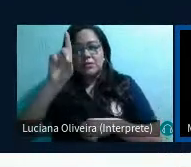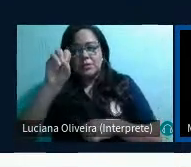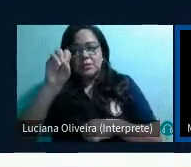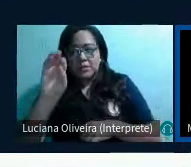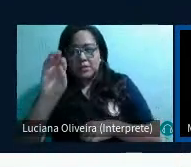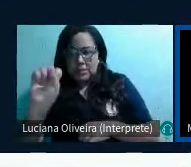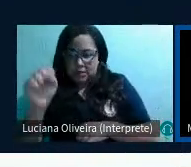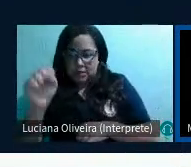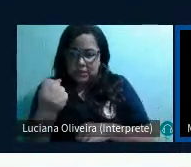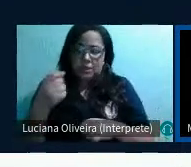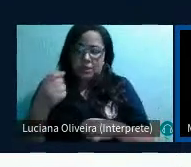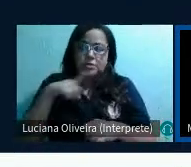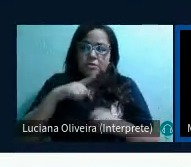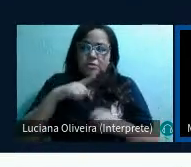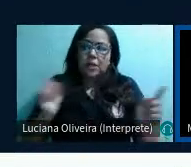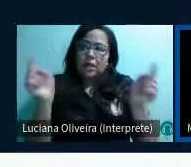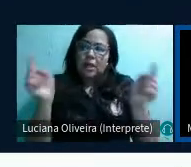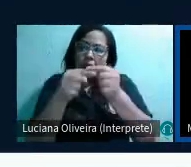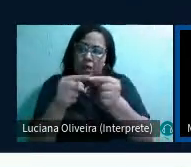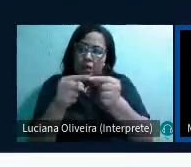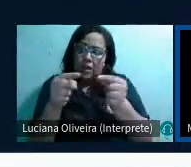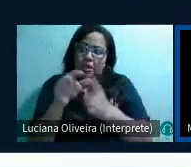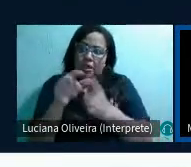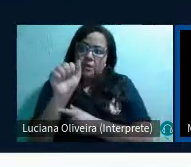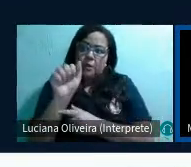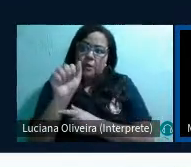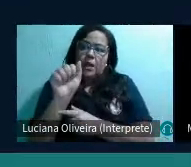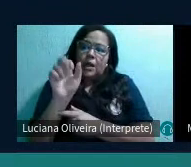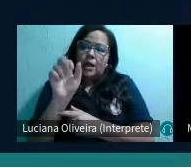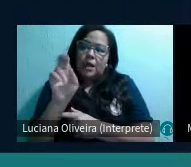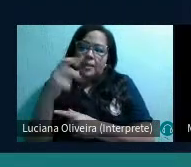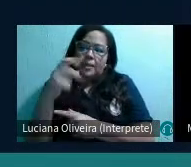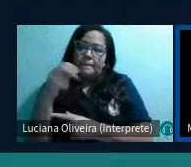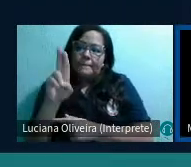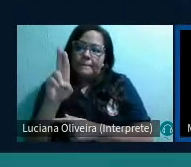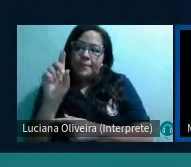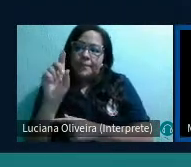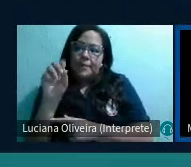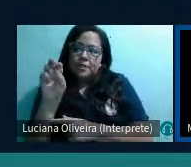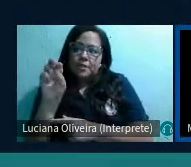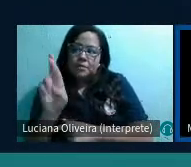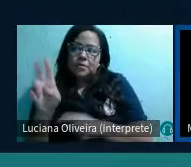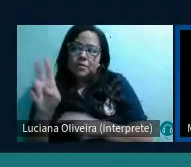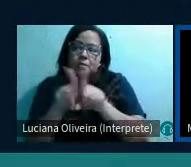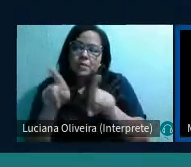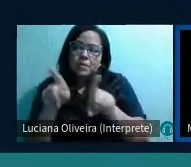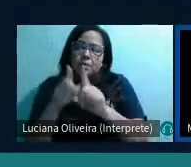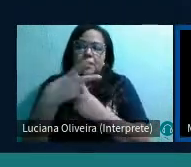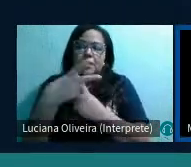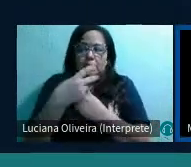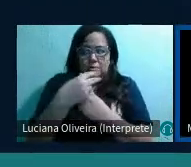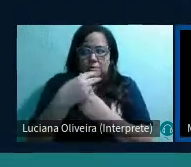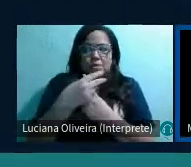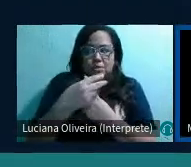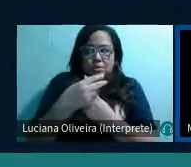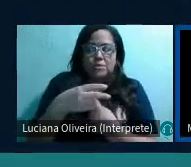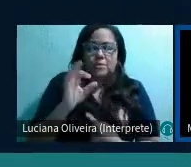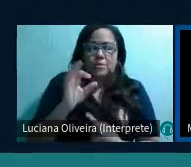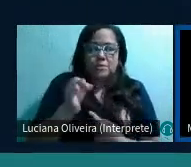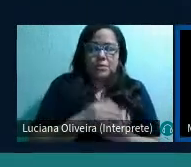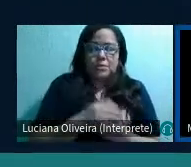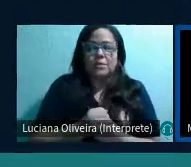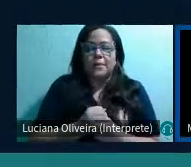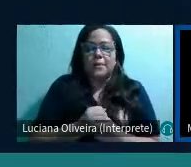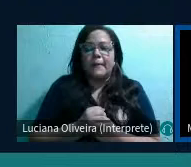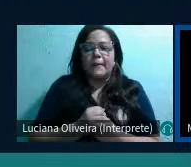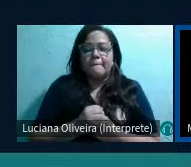o atuador e também com o sensor, né? Então, agora que a gente já deu um panorama geral, a gente vai